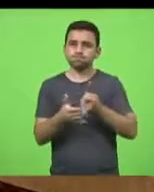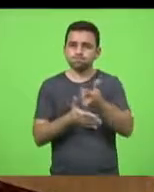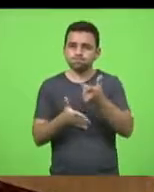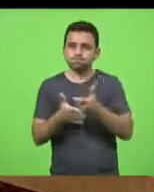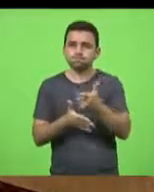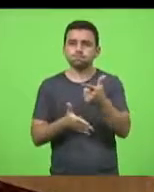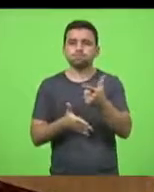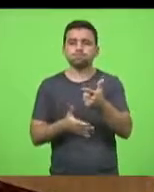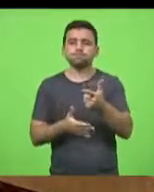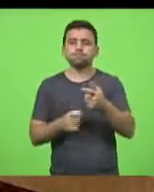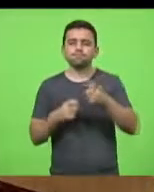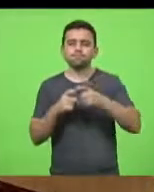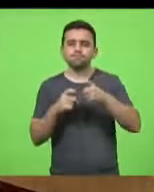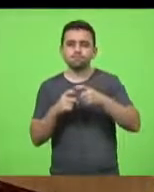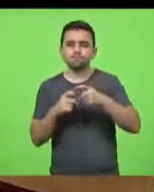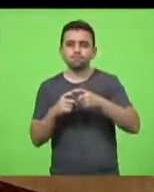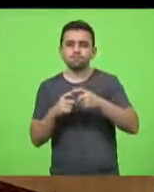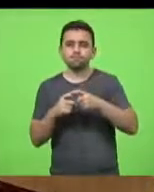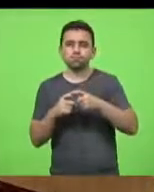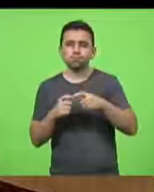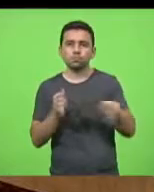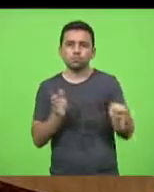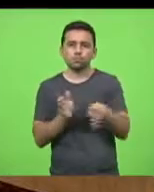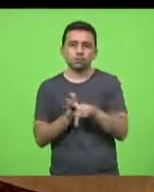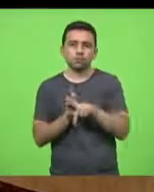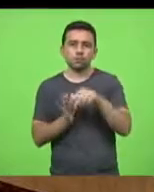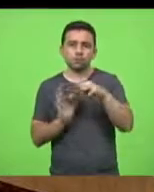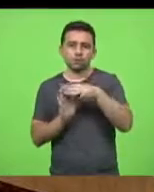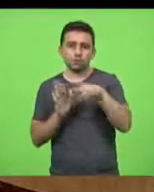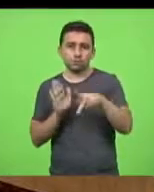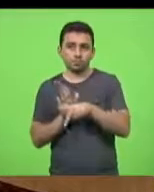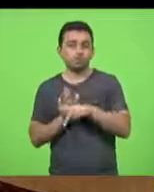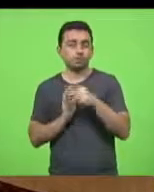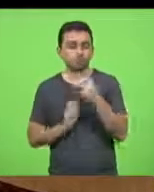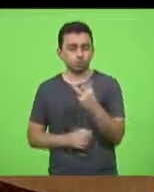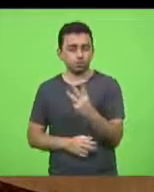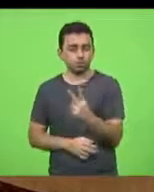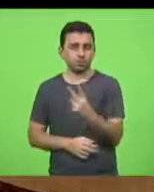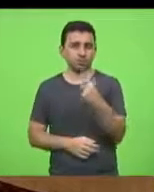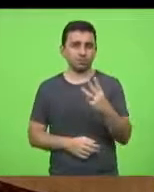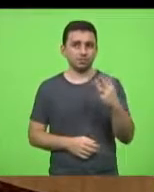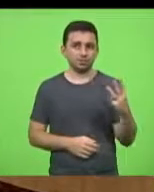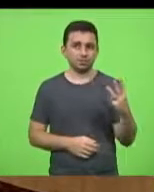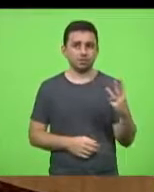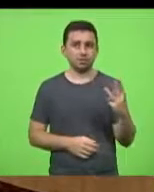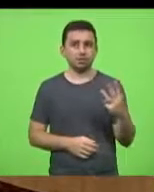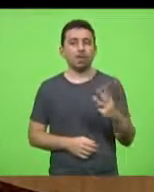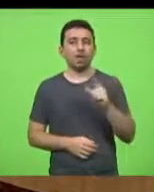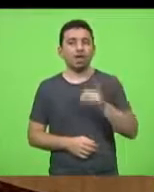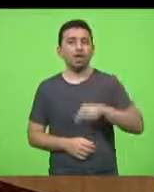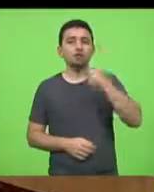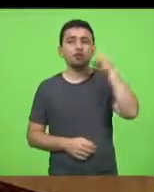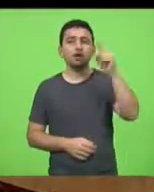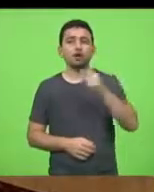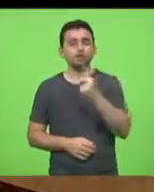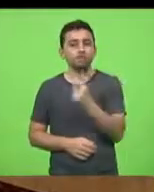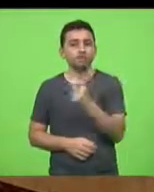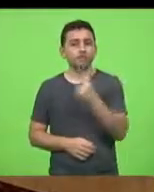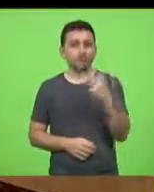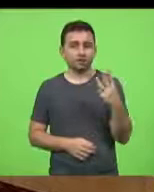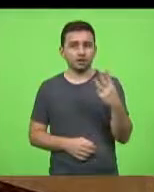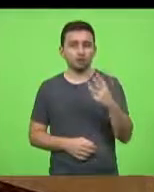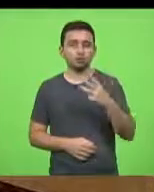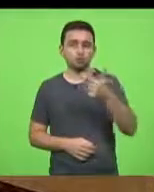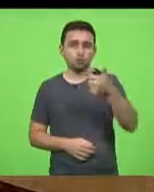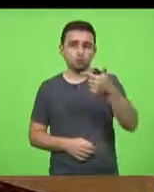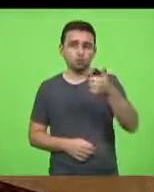médica estabelecida na medida provisória 233, editada em 23/12/2020,